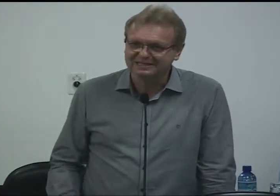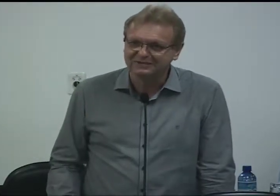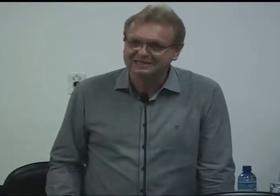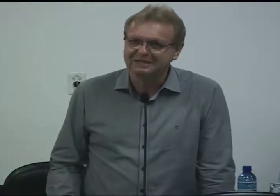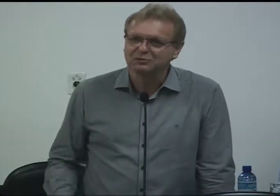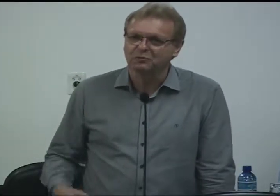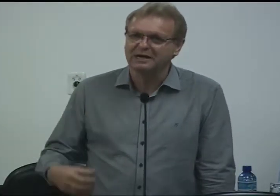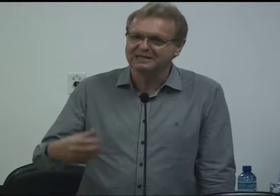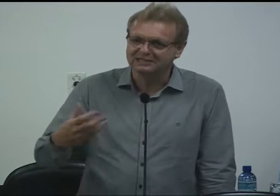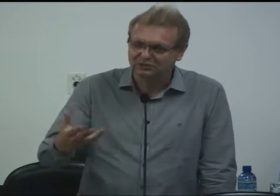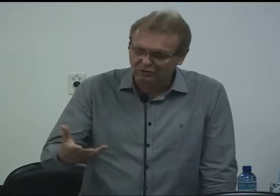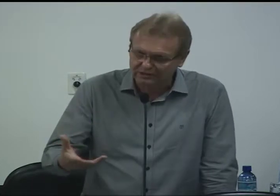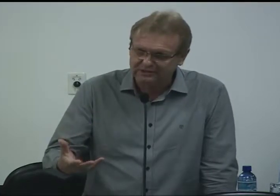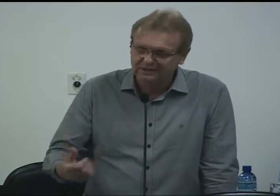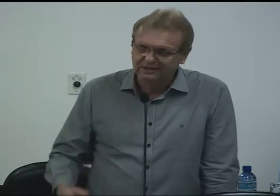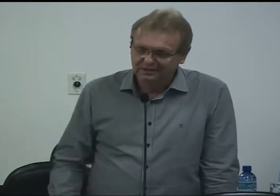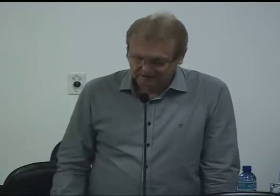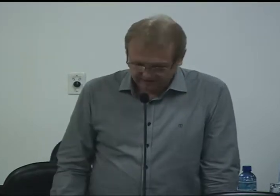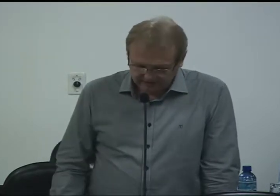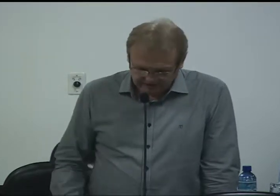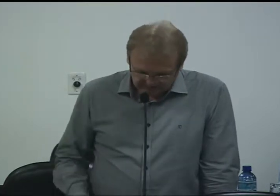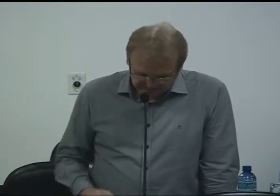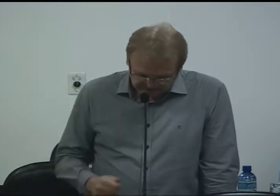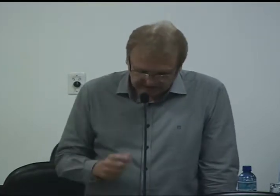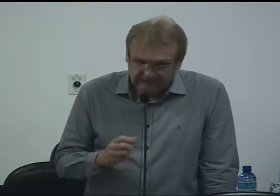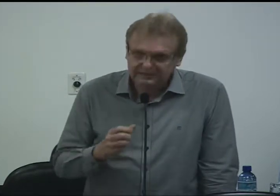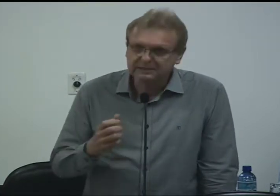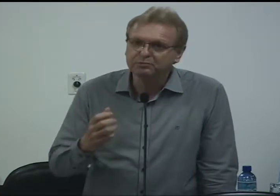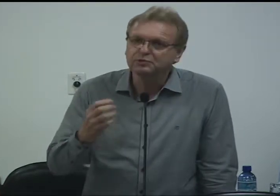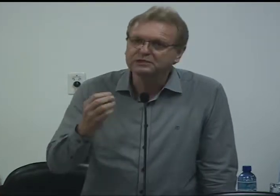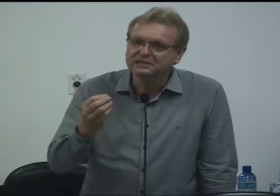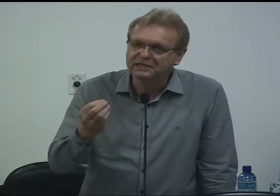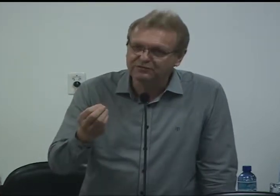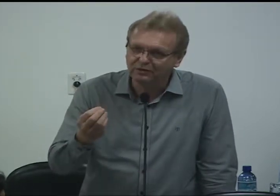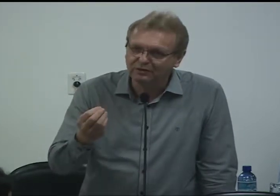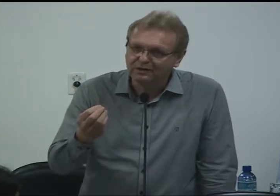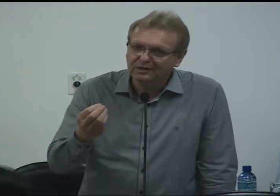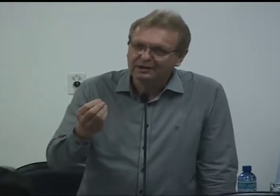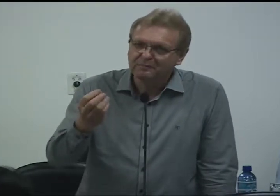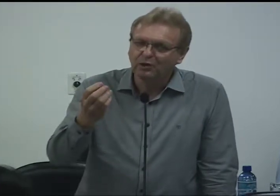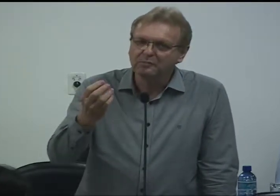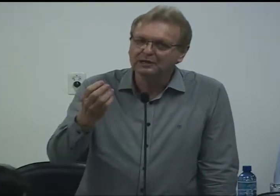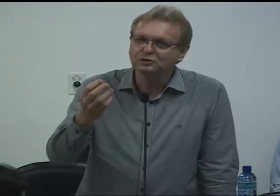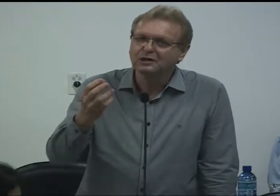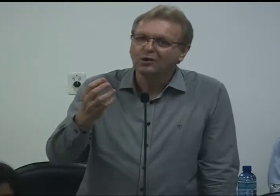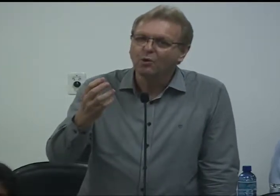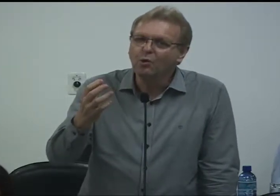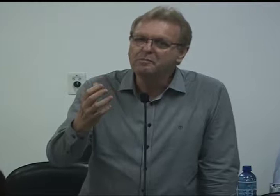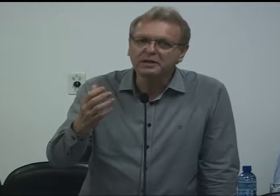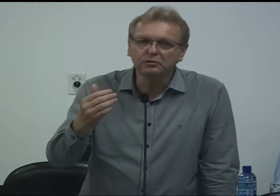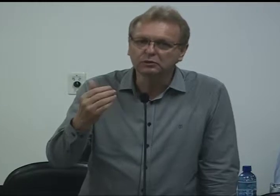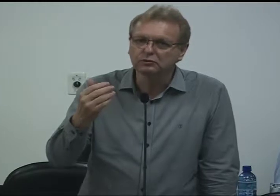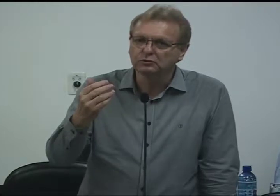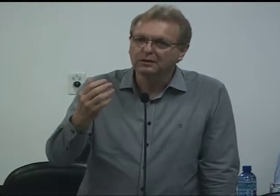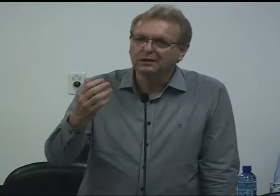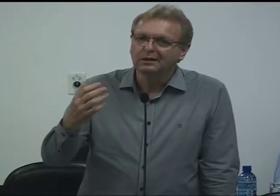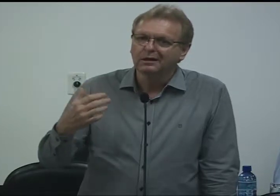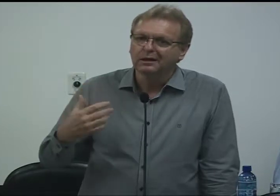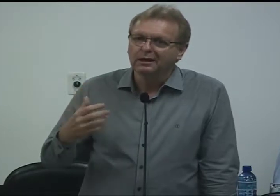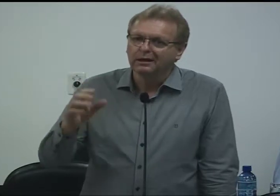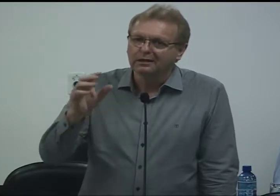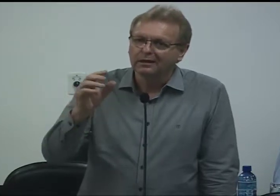mas às vezes temos que tomar decisões. E pediria, se possível, pelo menos 1 minuto